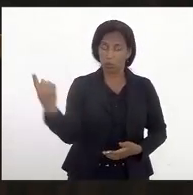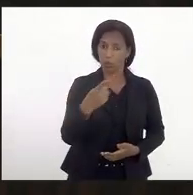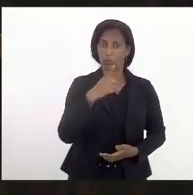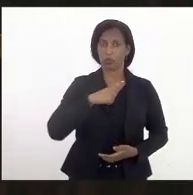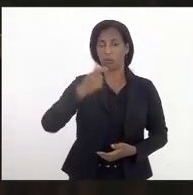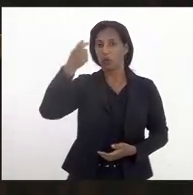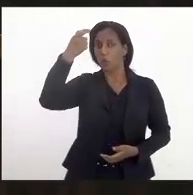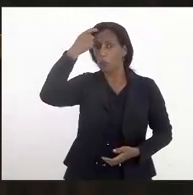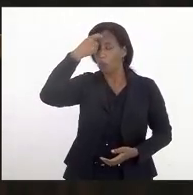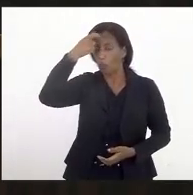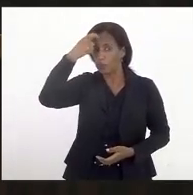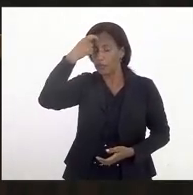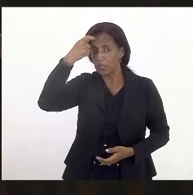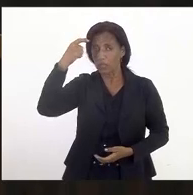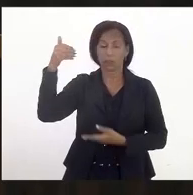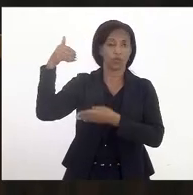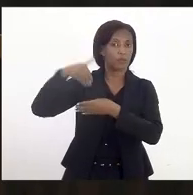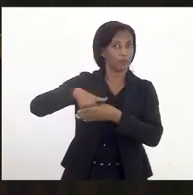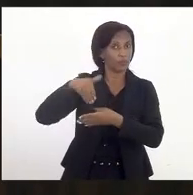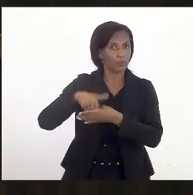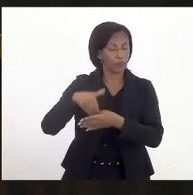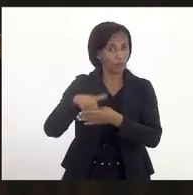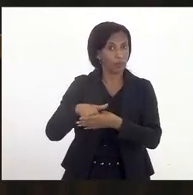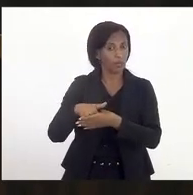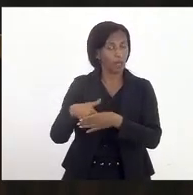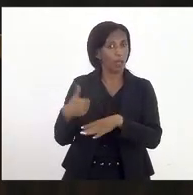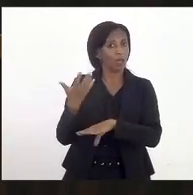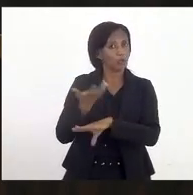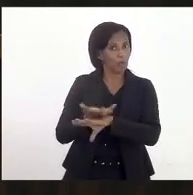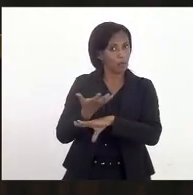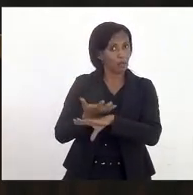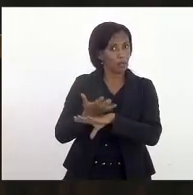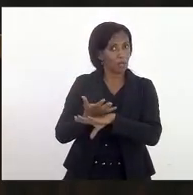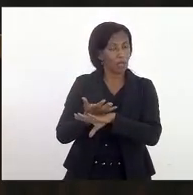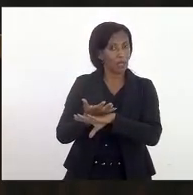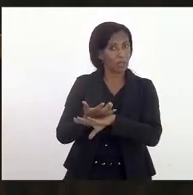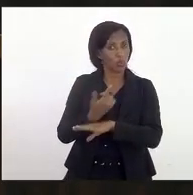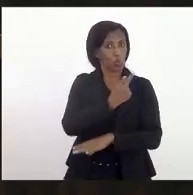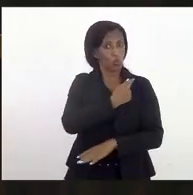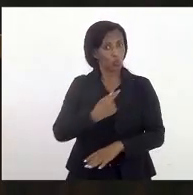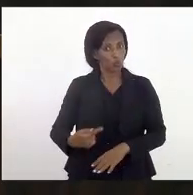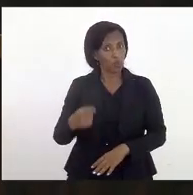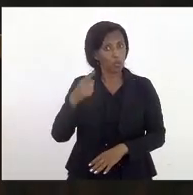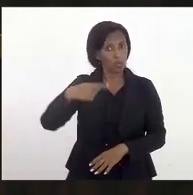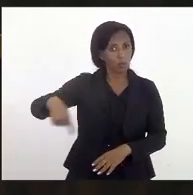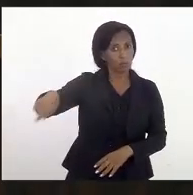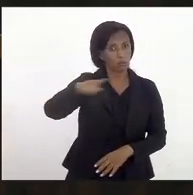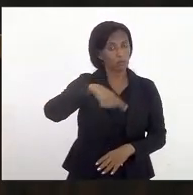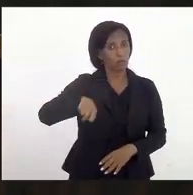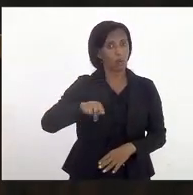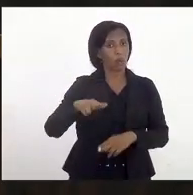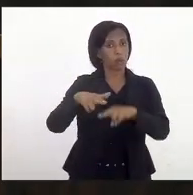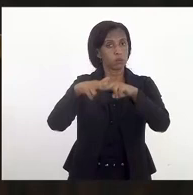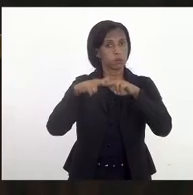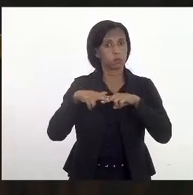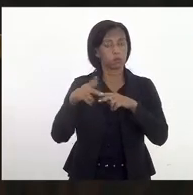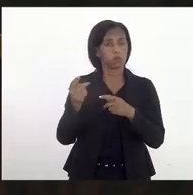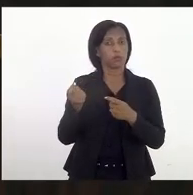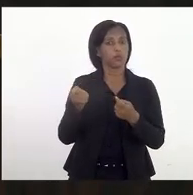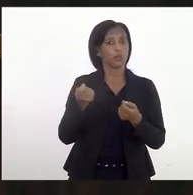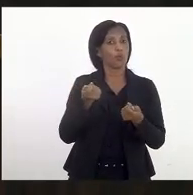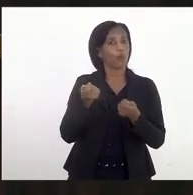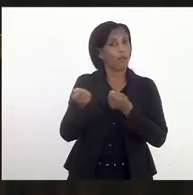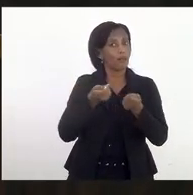que nós vamos enfrentar e vamos voltar as matérias que virão do governo por conta e do regime de